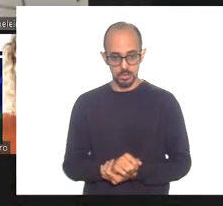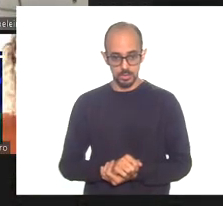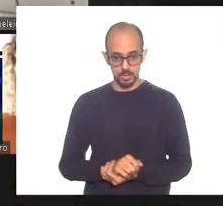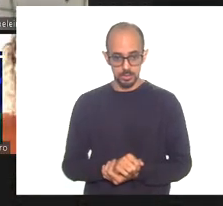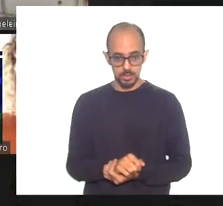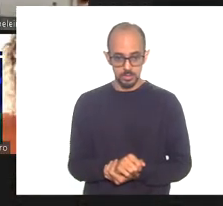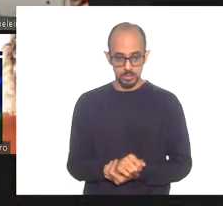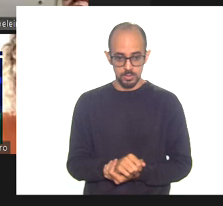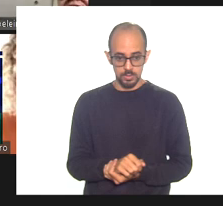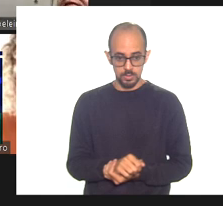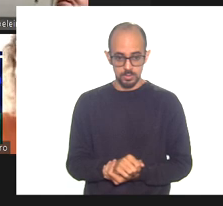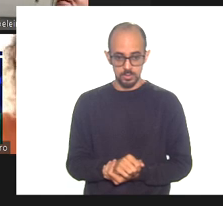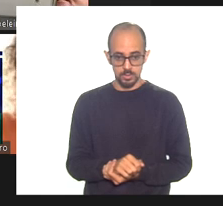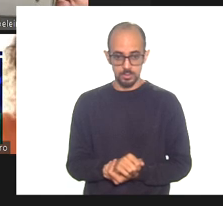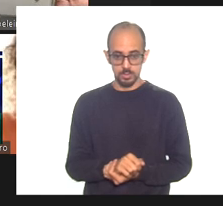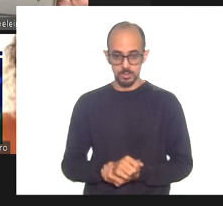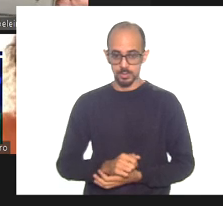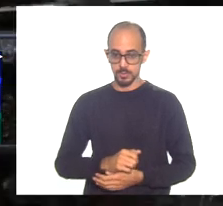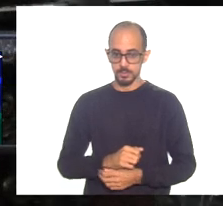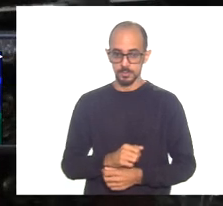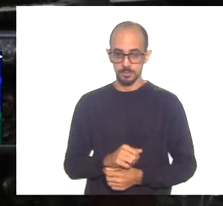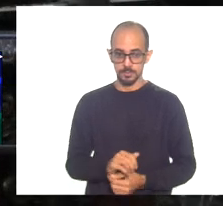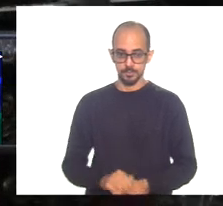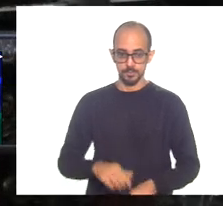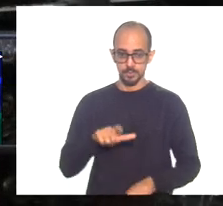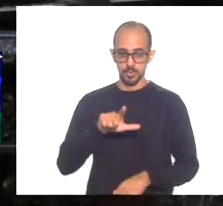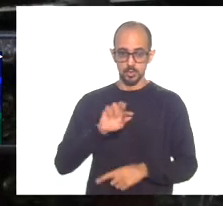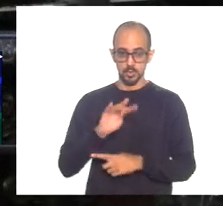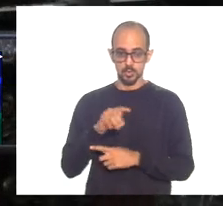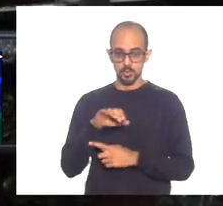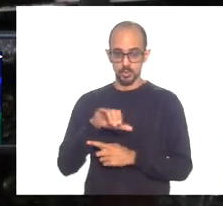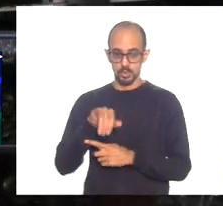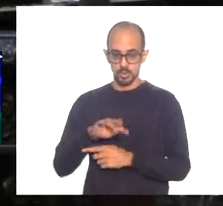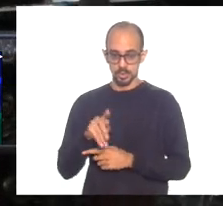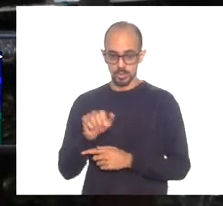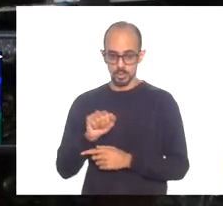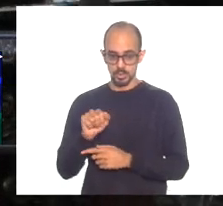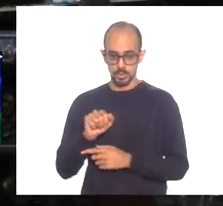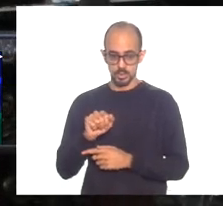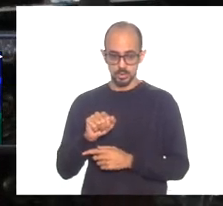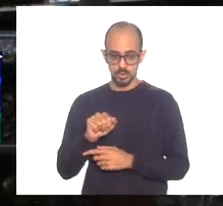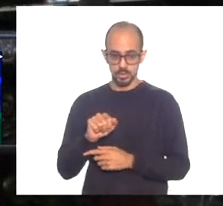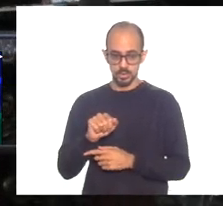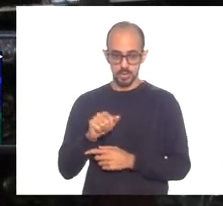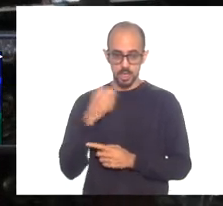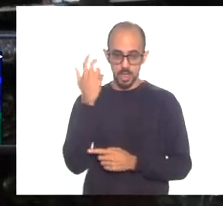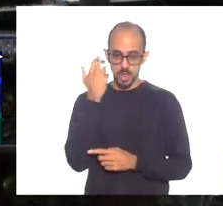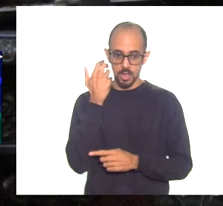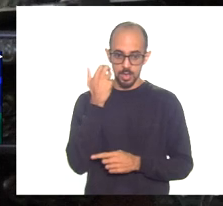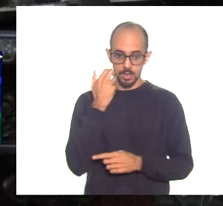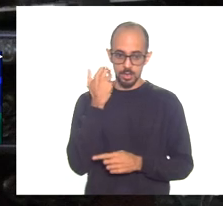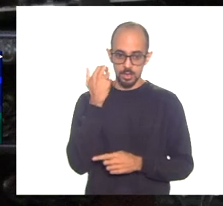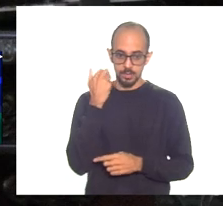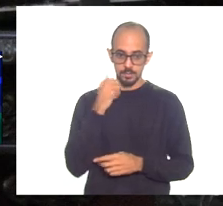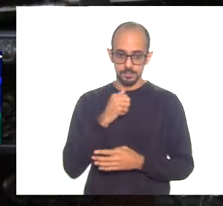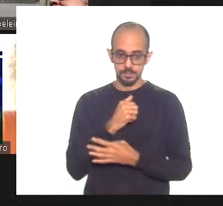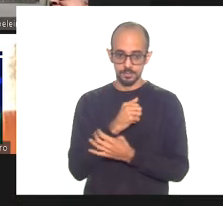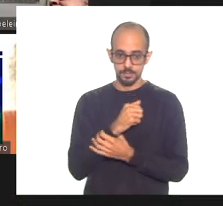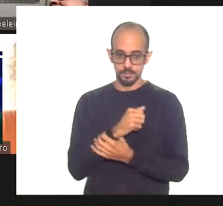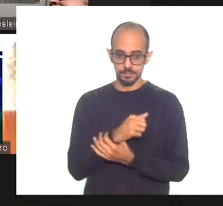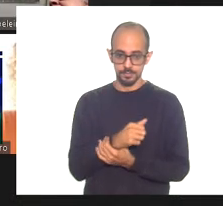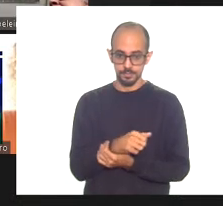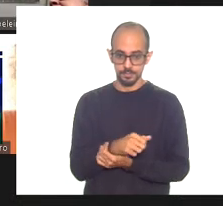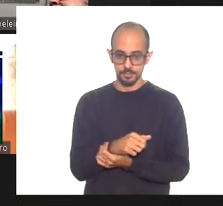de o resultado da Lucinha está escrita do expediente final e ovar correio aqui eu